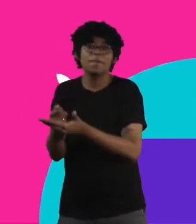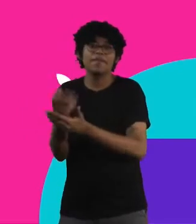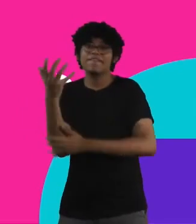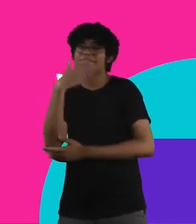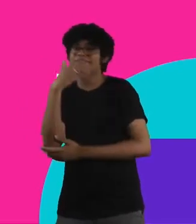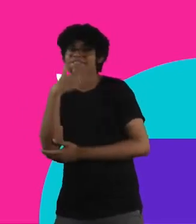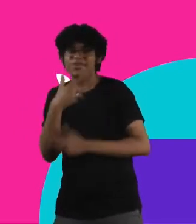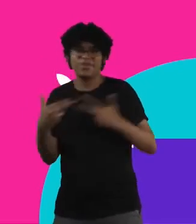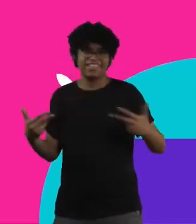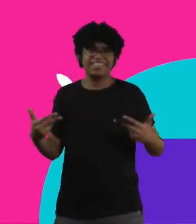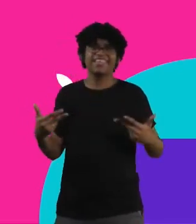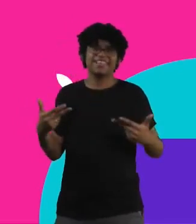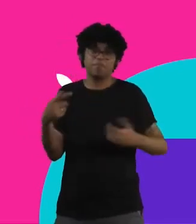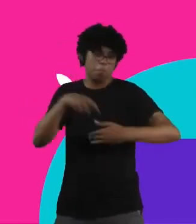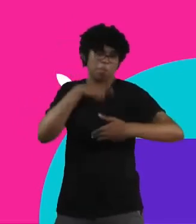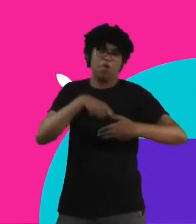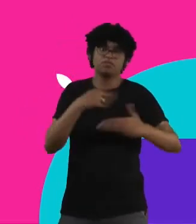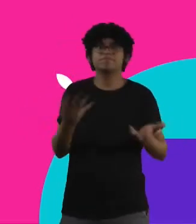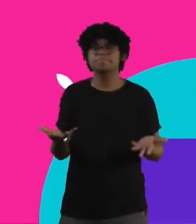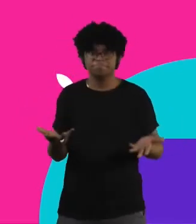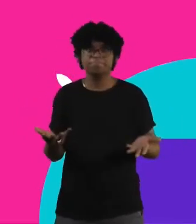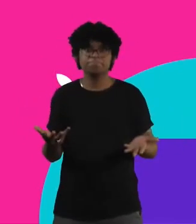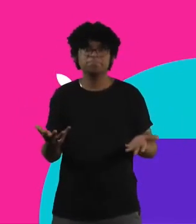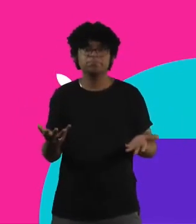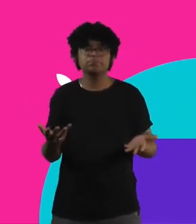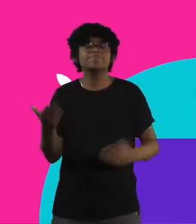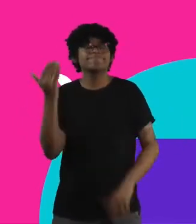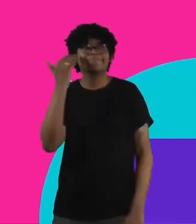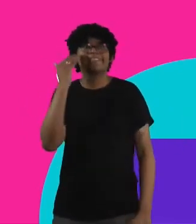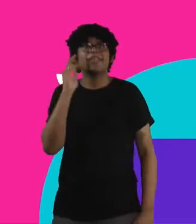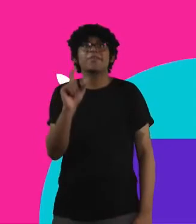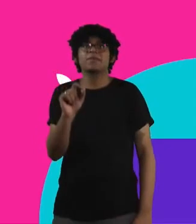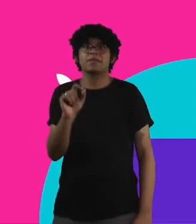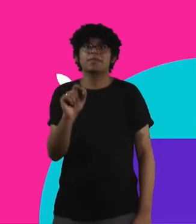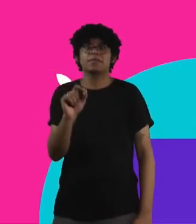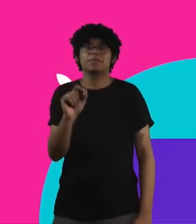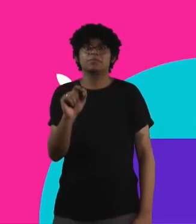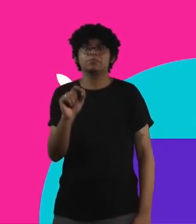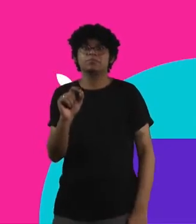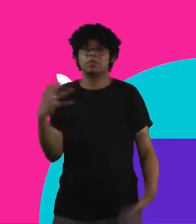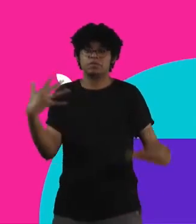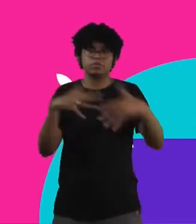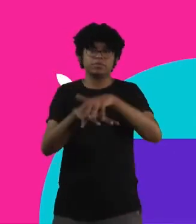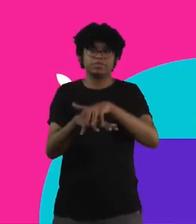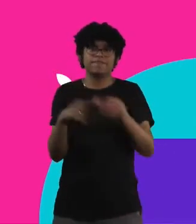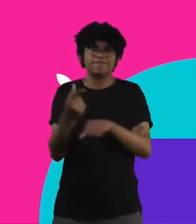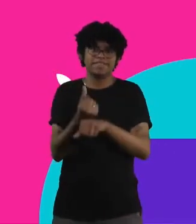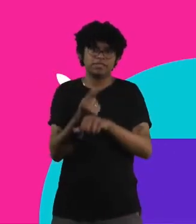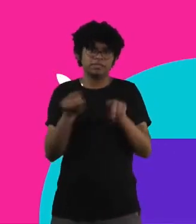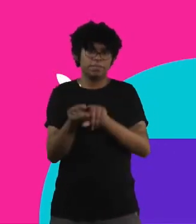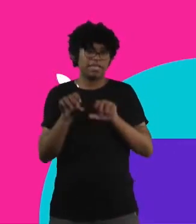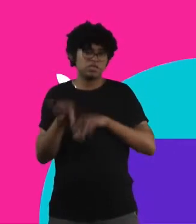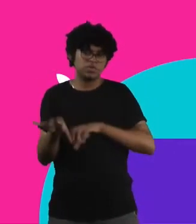né? Então, eu entendo que a inclusão financeira e a educação financeira também, que são